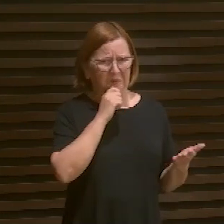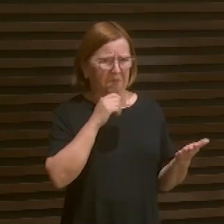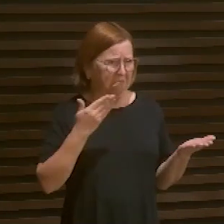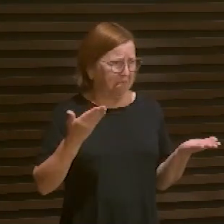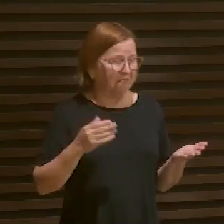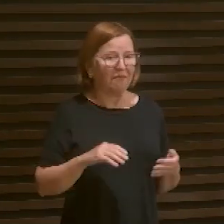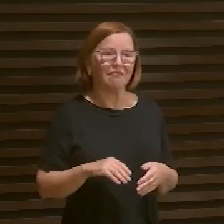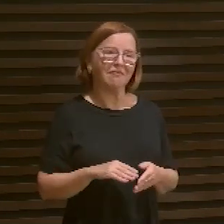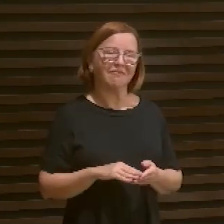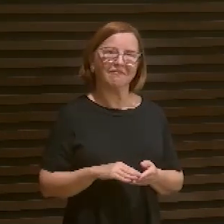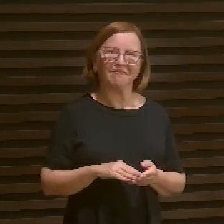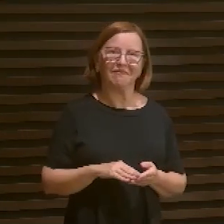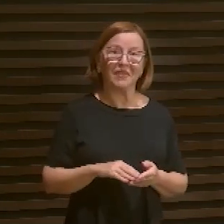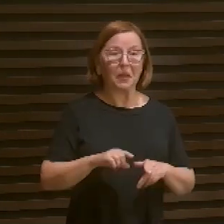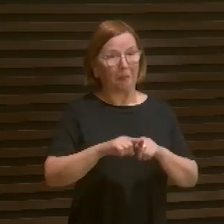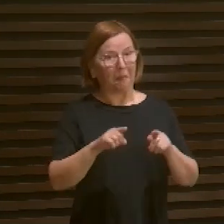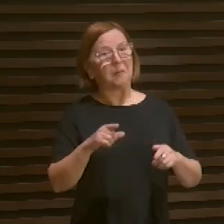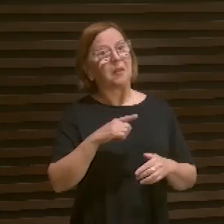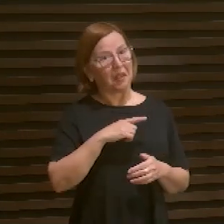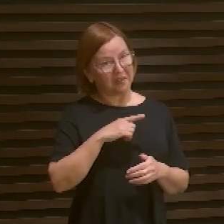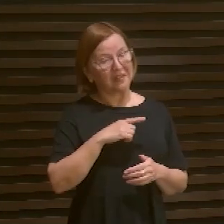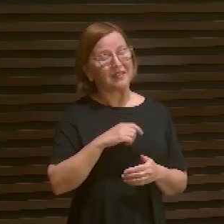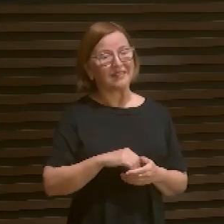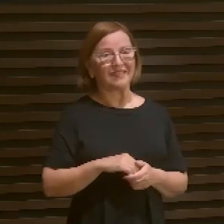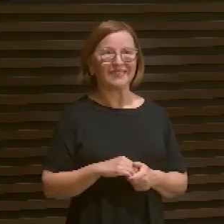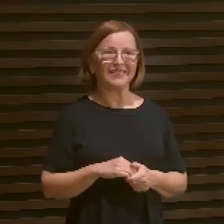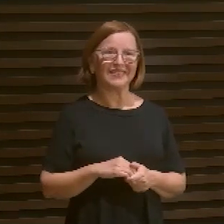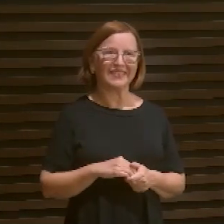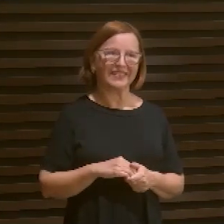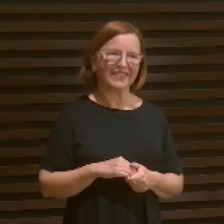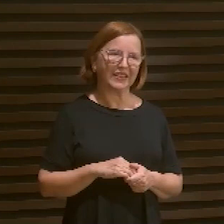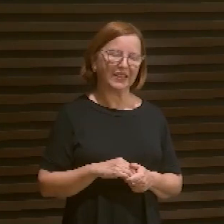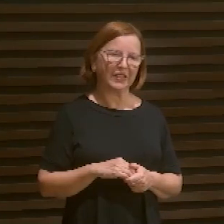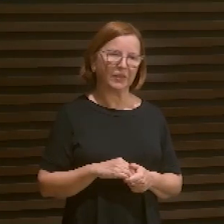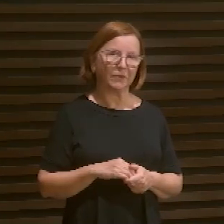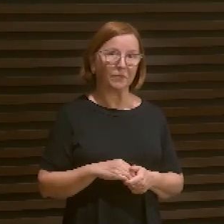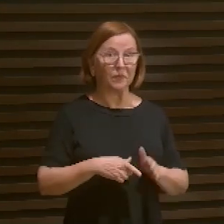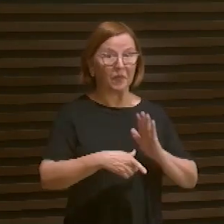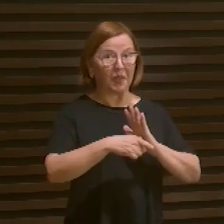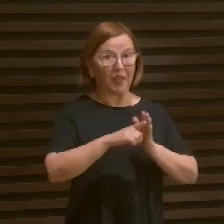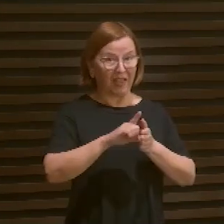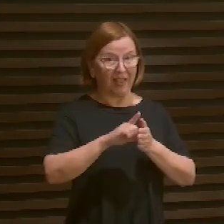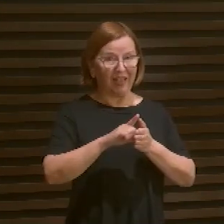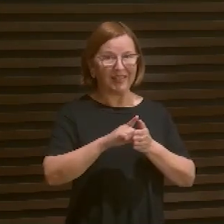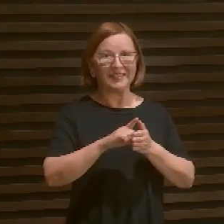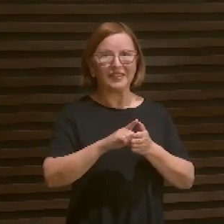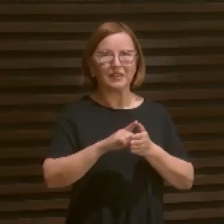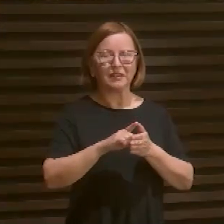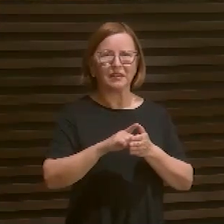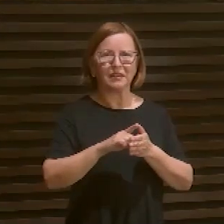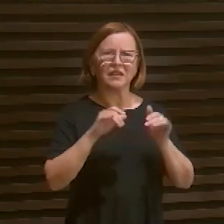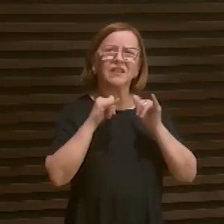a gente vai ver para frente que existe esse negócio. Antes de tudo vos entreguei. Entreguei o